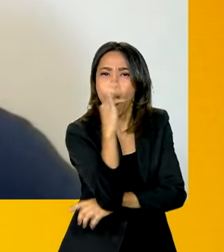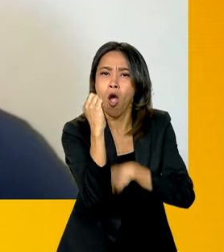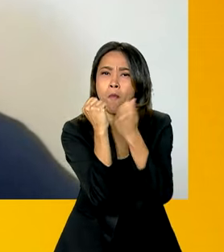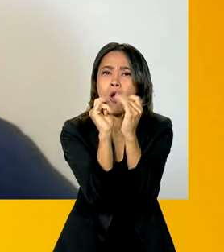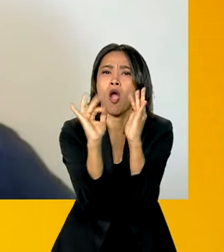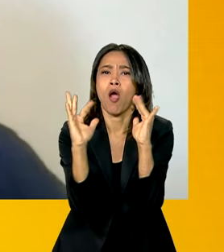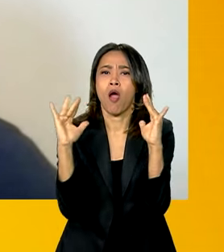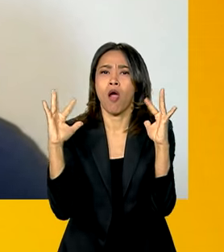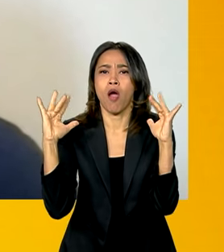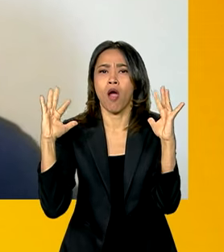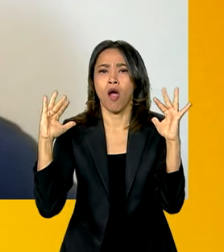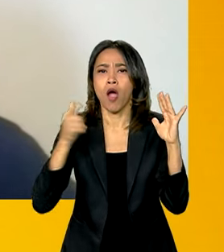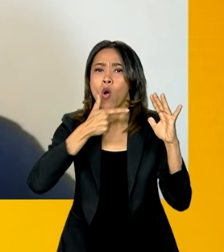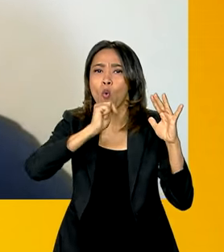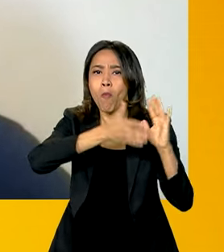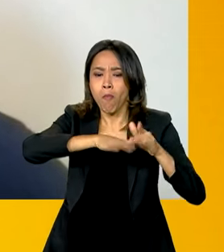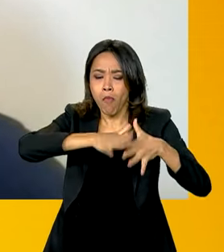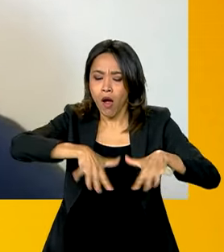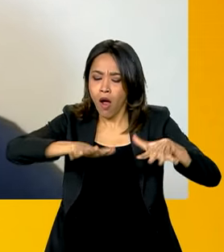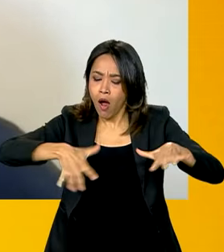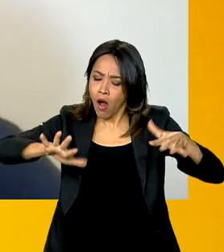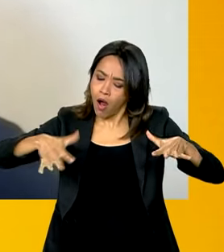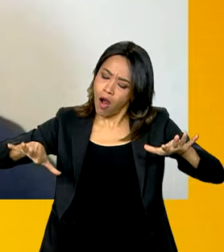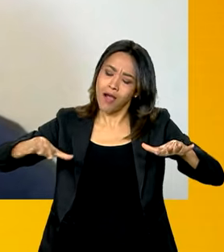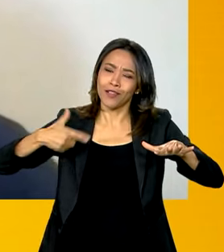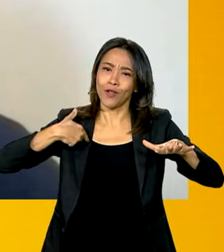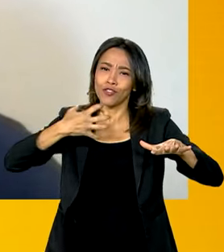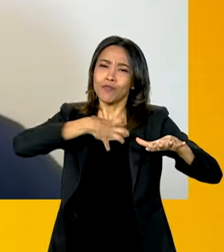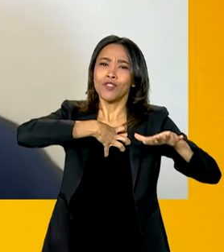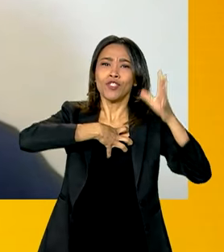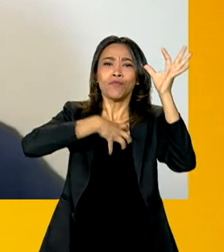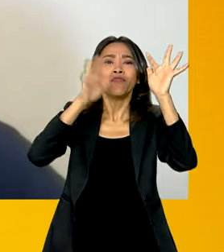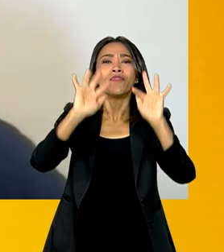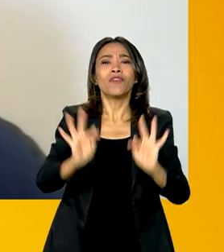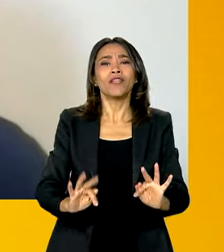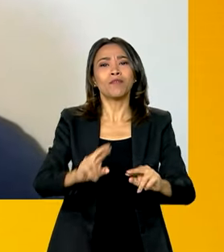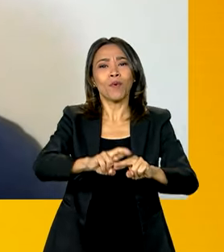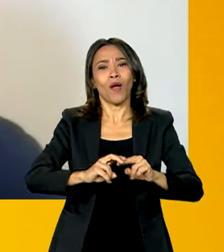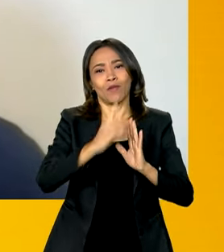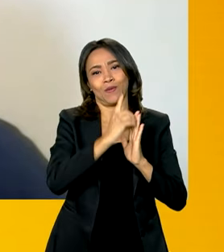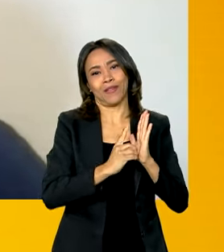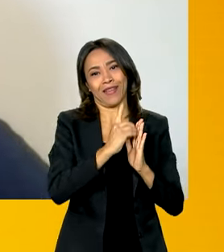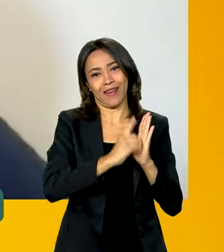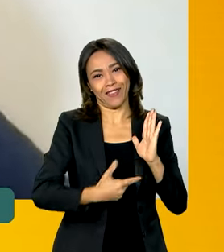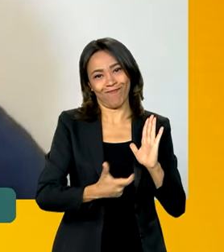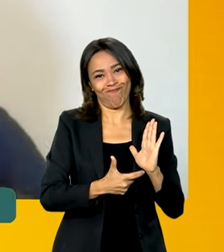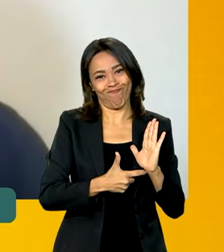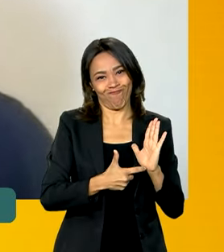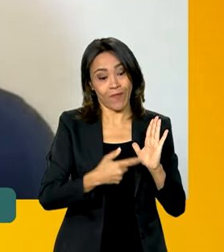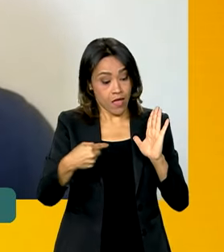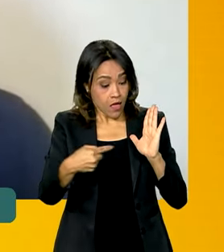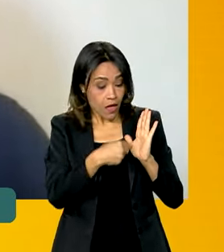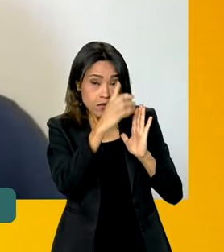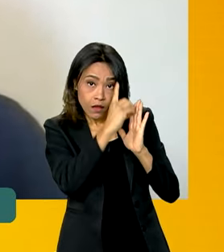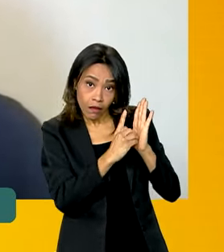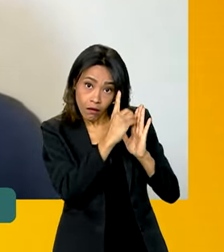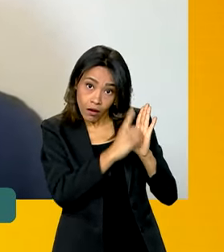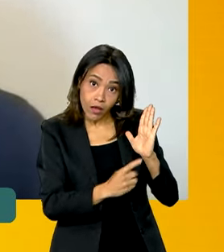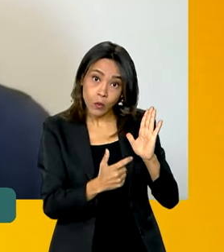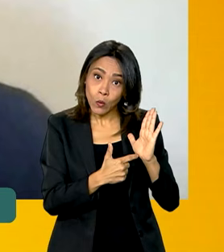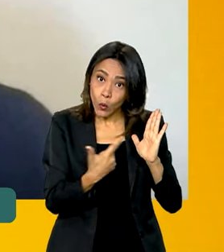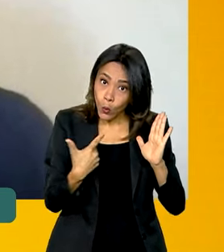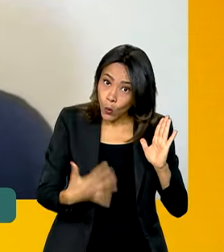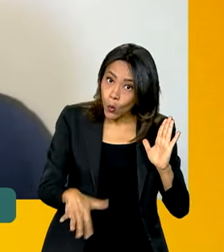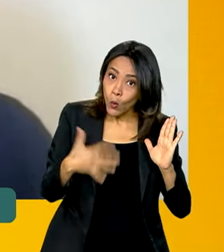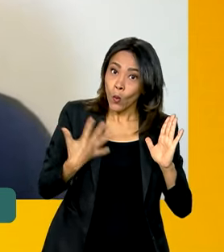costeira e marinha, estamos super felizes com esse decreto, porque na realidade ele traz em